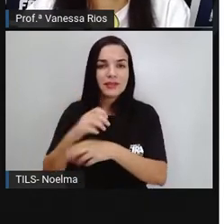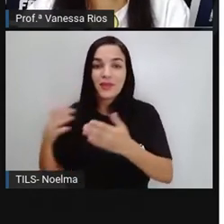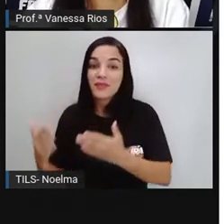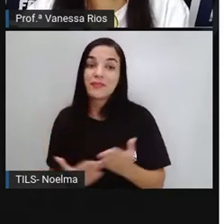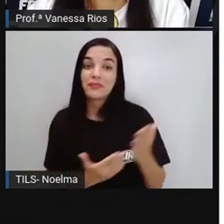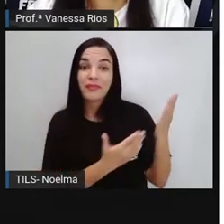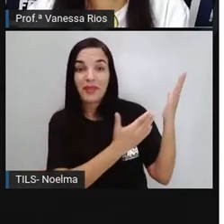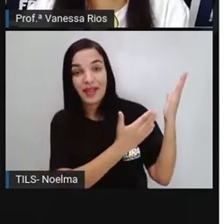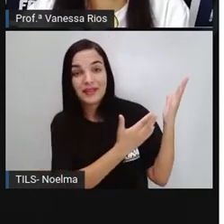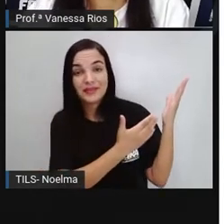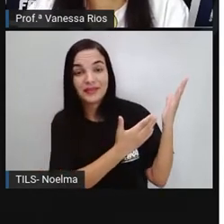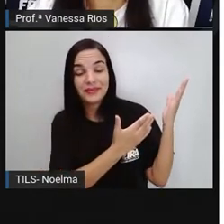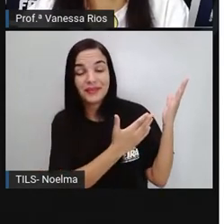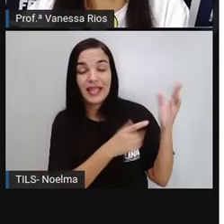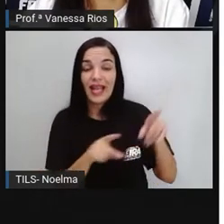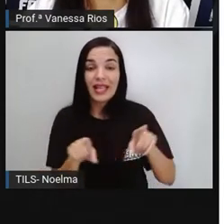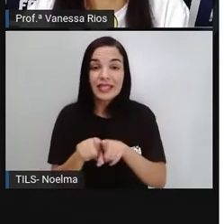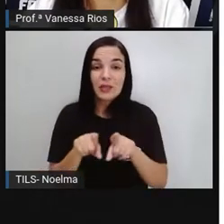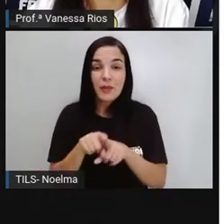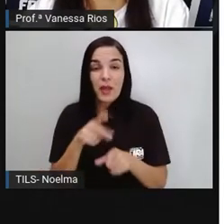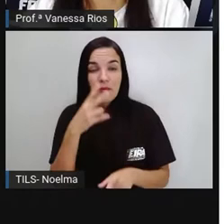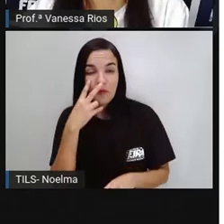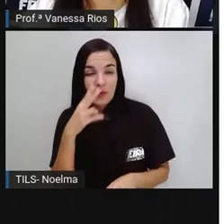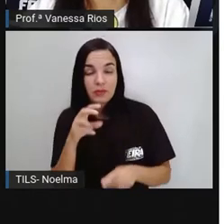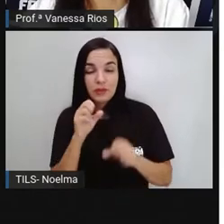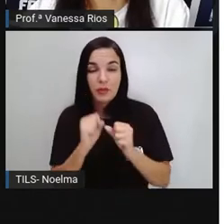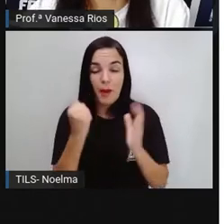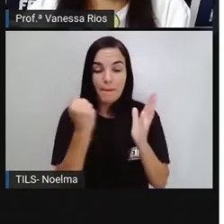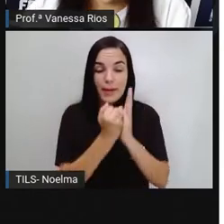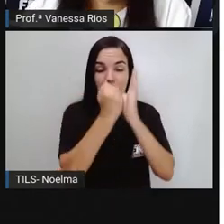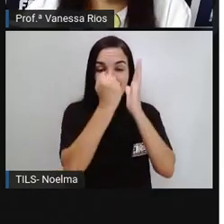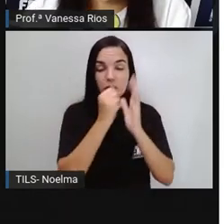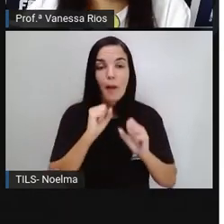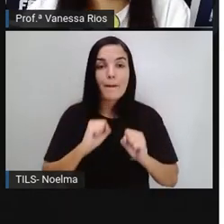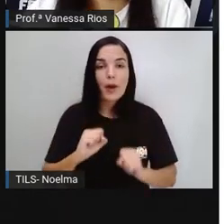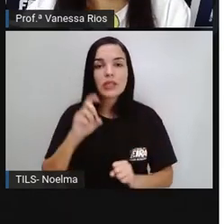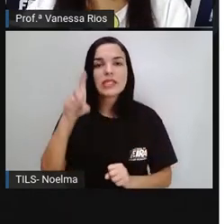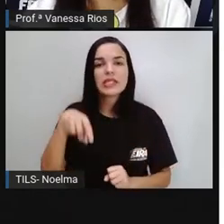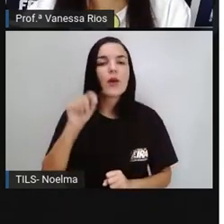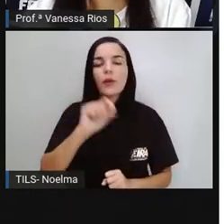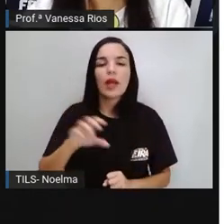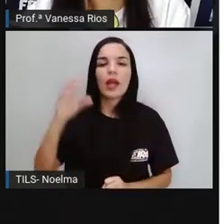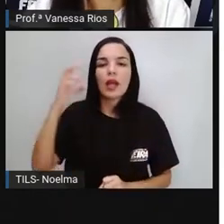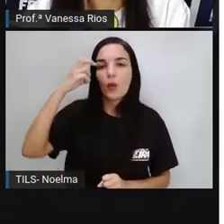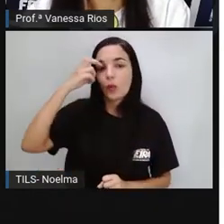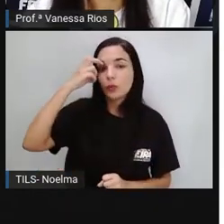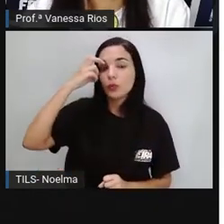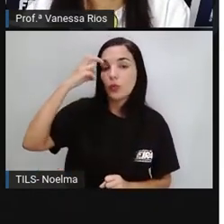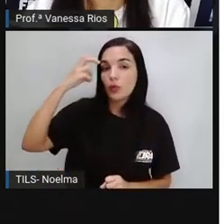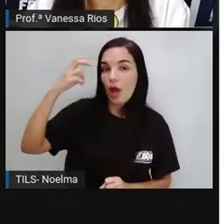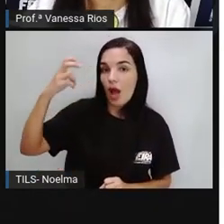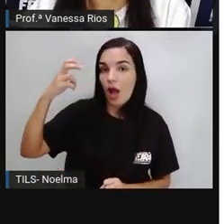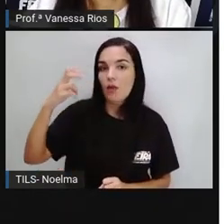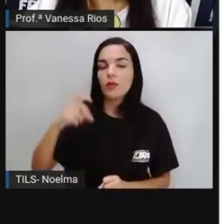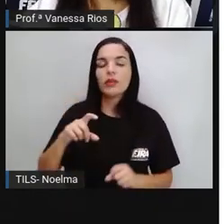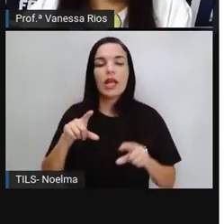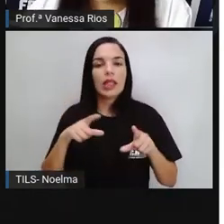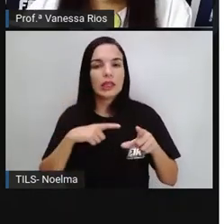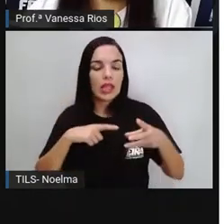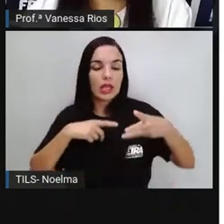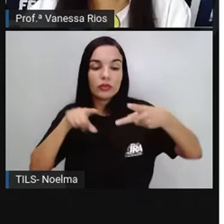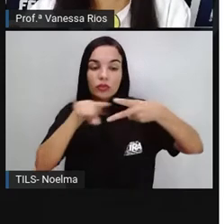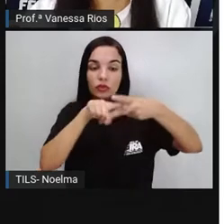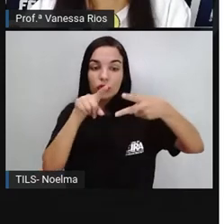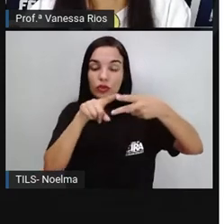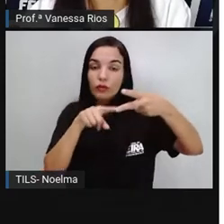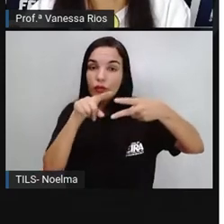Nós estudamos também que os patrimônios, eles podem ser cultural, né? E que os patrimônios culturais